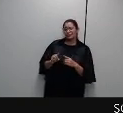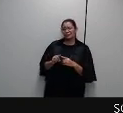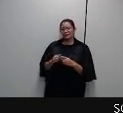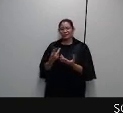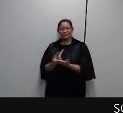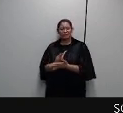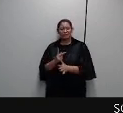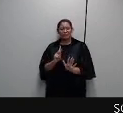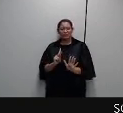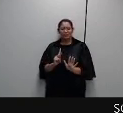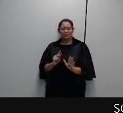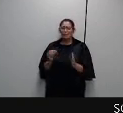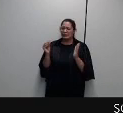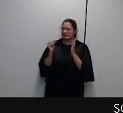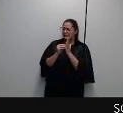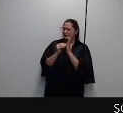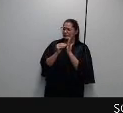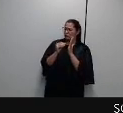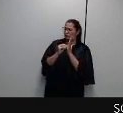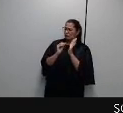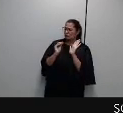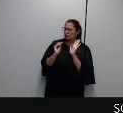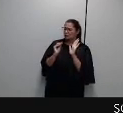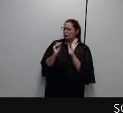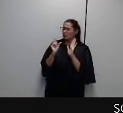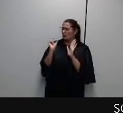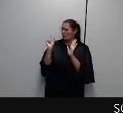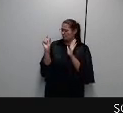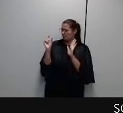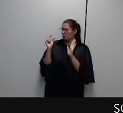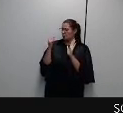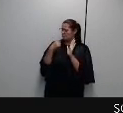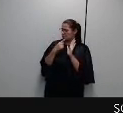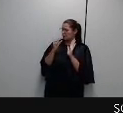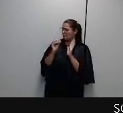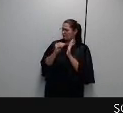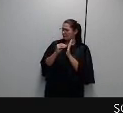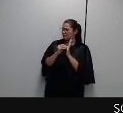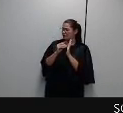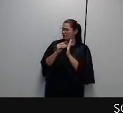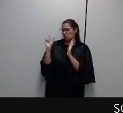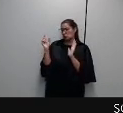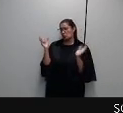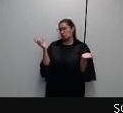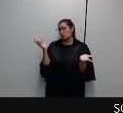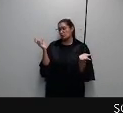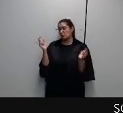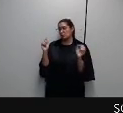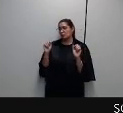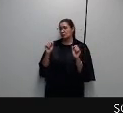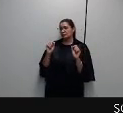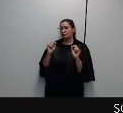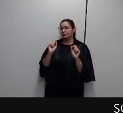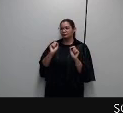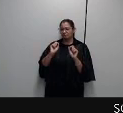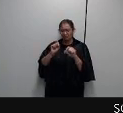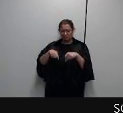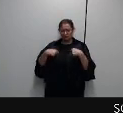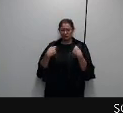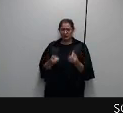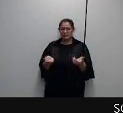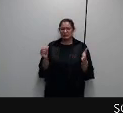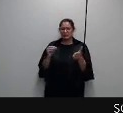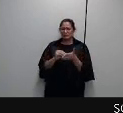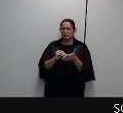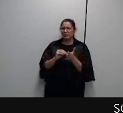faltou ali alguma alguma palavra e vossa excelência está afirmando que a ver esse Impacto é Então na verdade